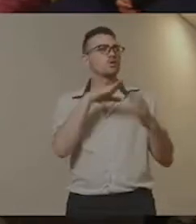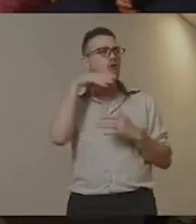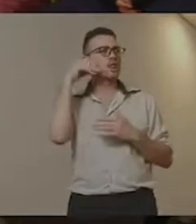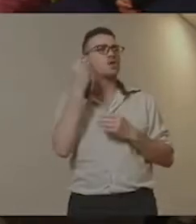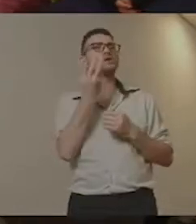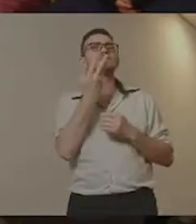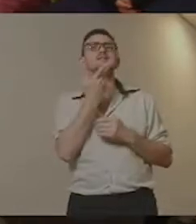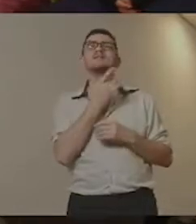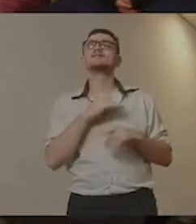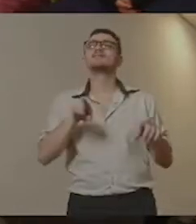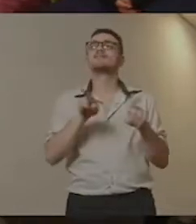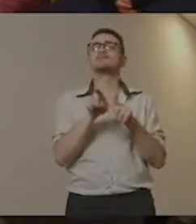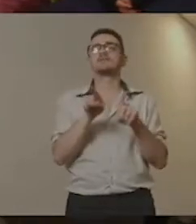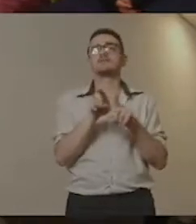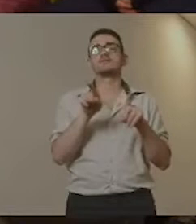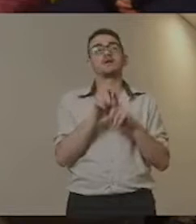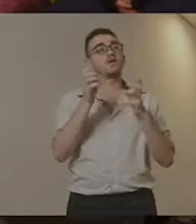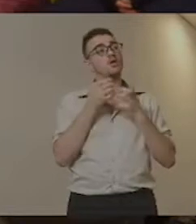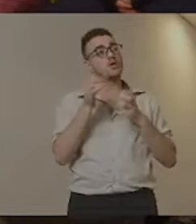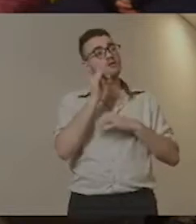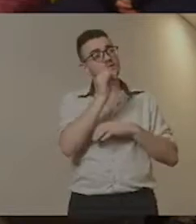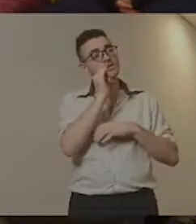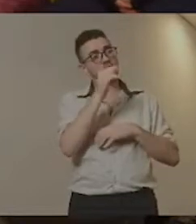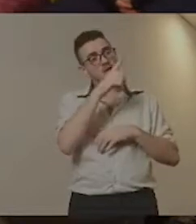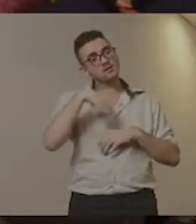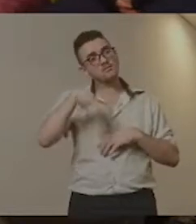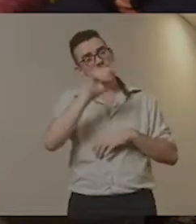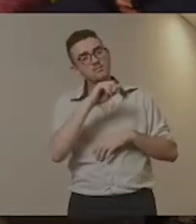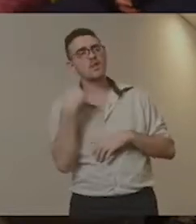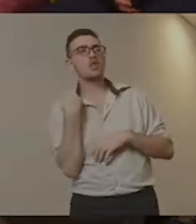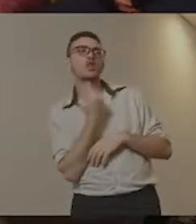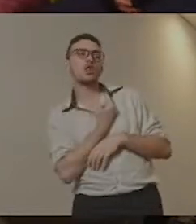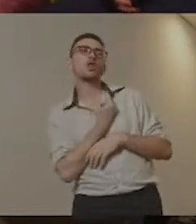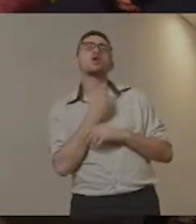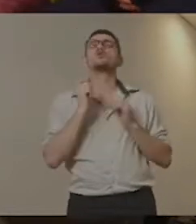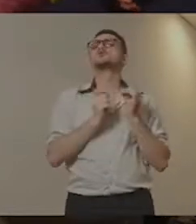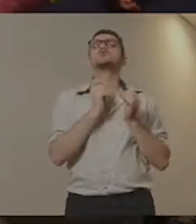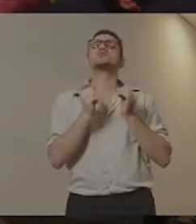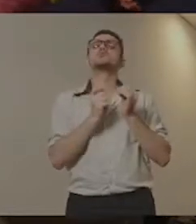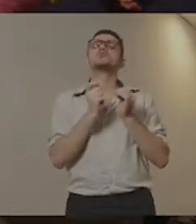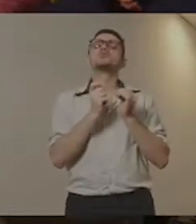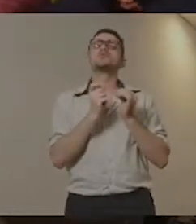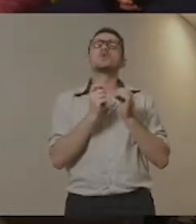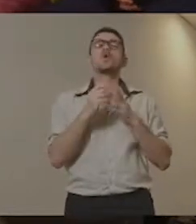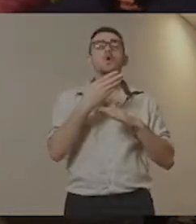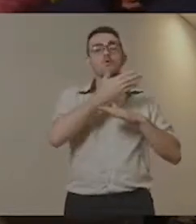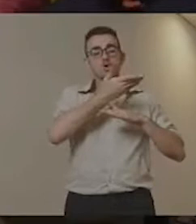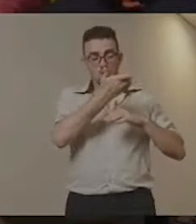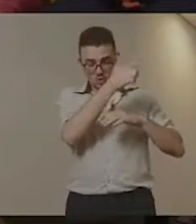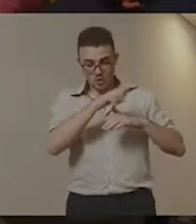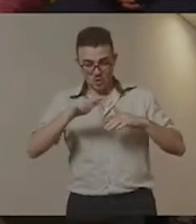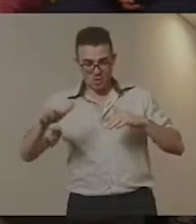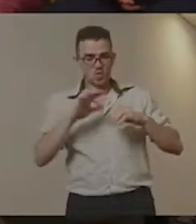para a gente como é que foi durante a pandemia e também o retorno para a escola. Como é que foi